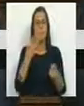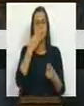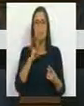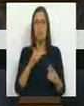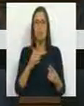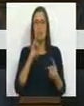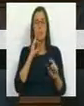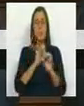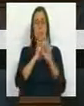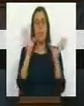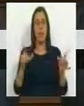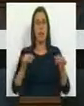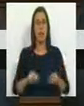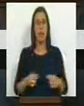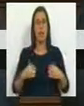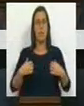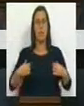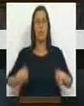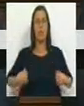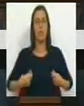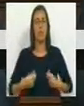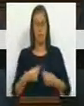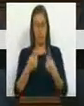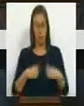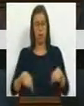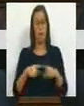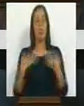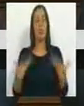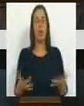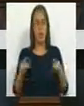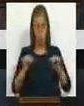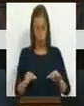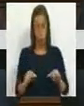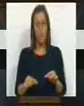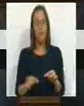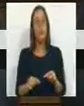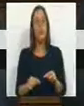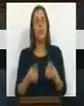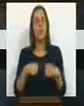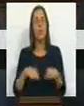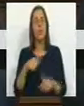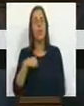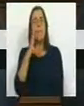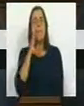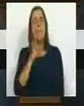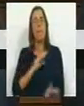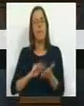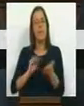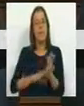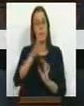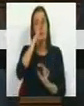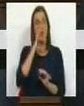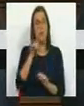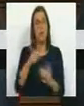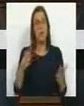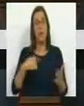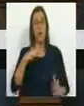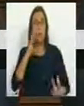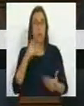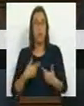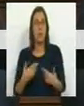parece que ficou muito claro nesta audição que tivemos hoje aqui. Eu sei que o seu secretário de Estado,